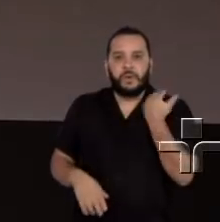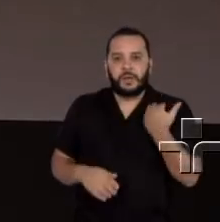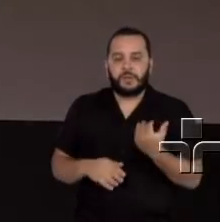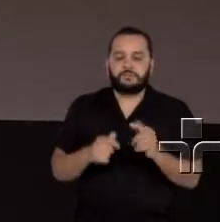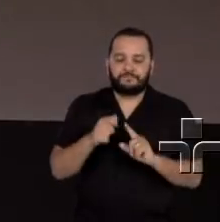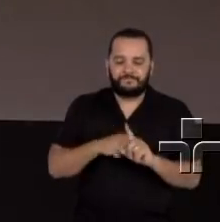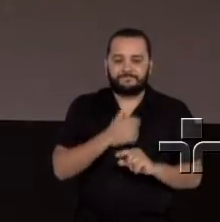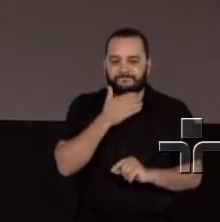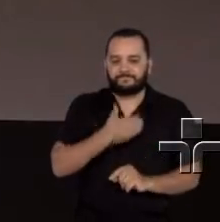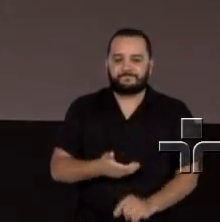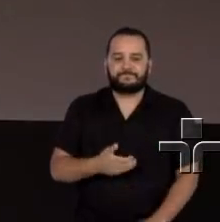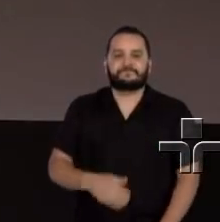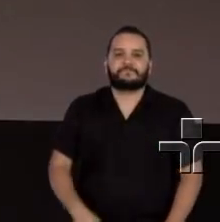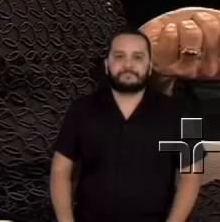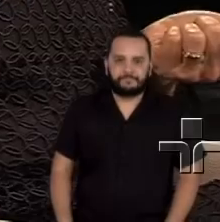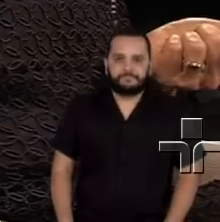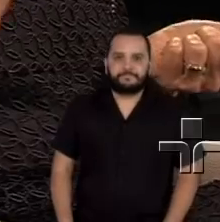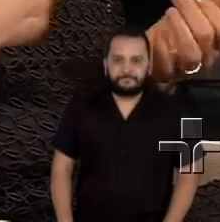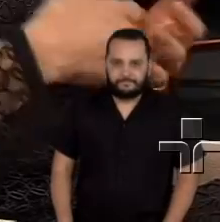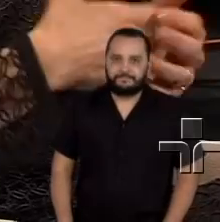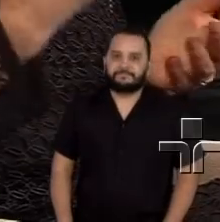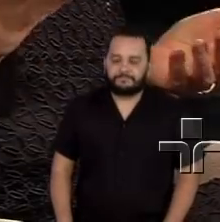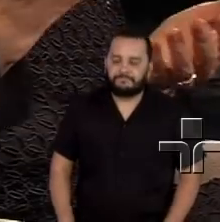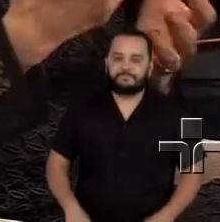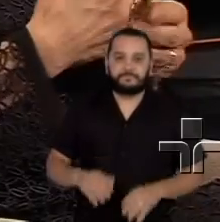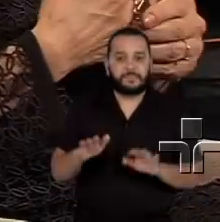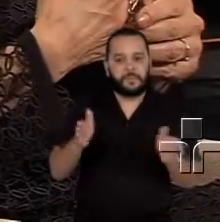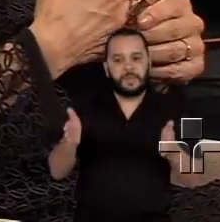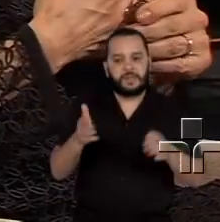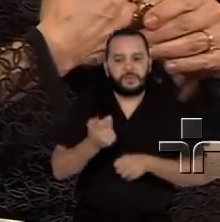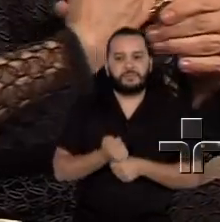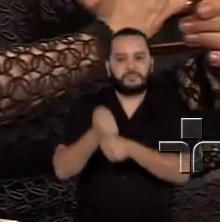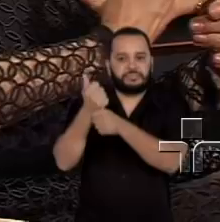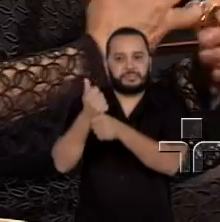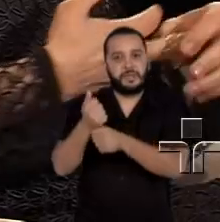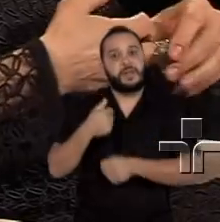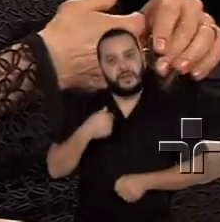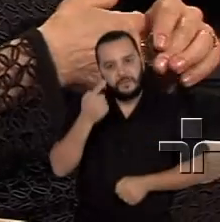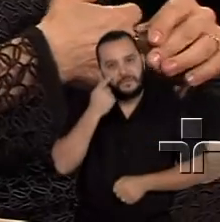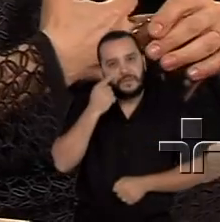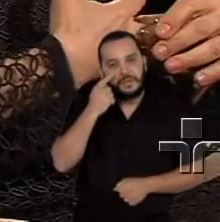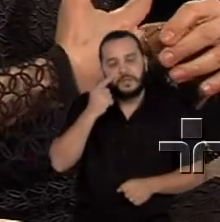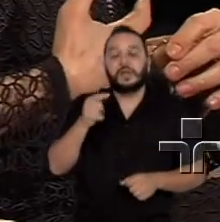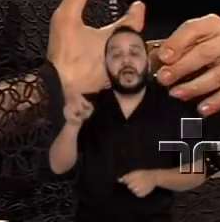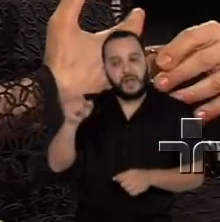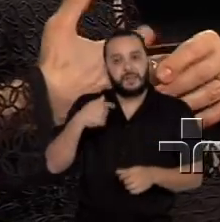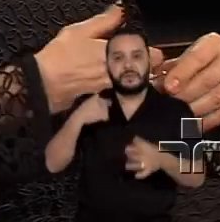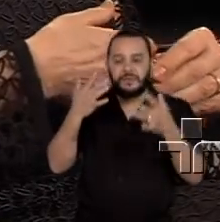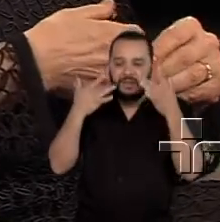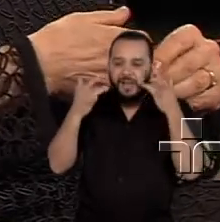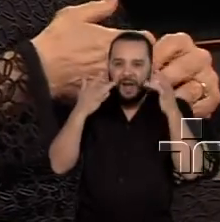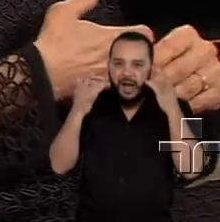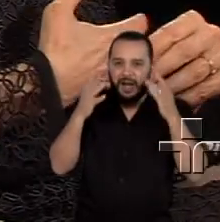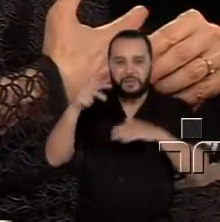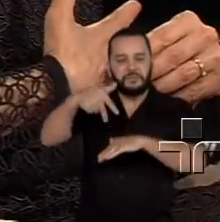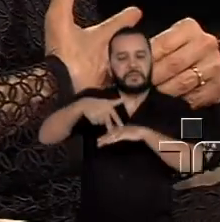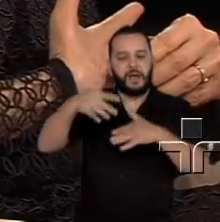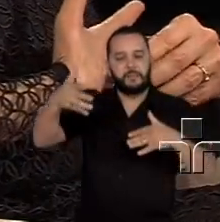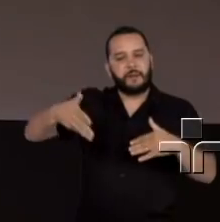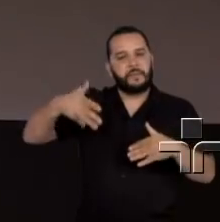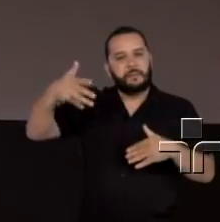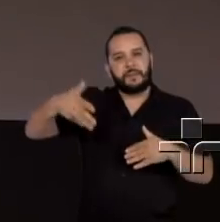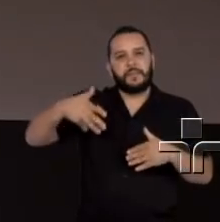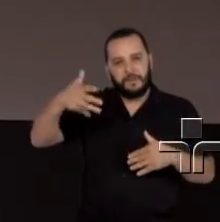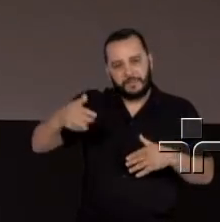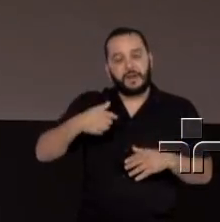dezembro. No Réveillon, né? No Réveillon, eu tinha ido assistir o espetáculo dela, Filomena Maturana, que ela estava fazendo com o Zé Wilker.